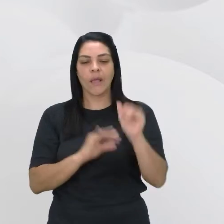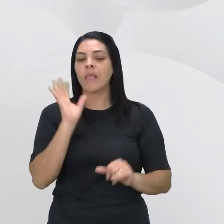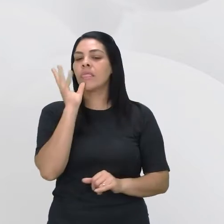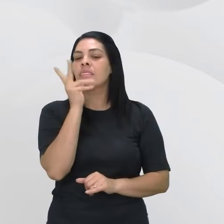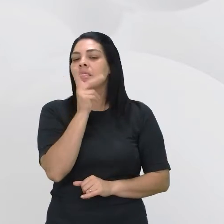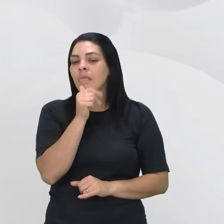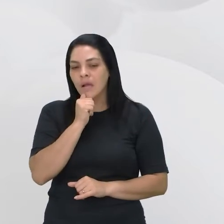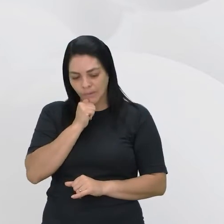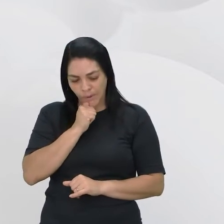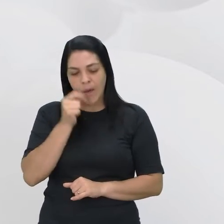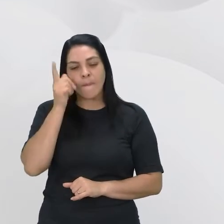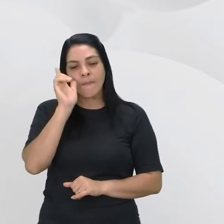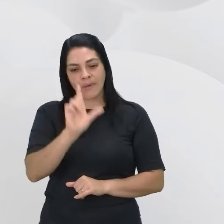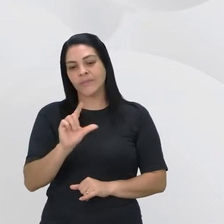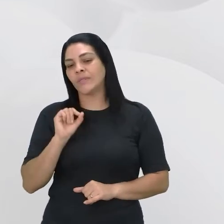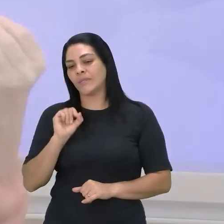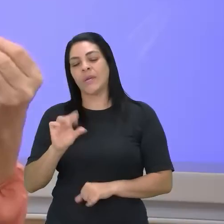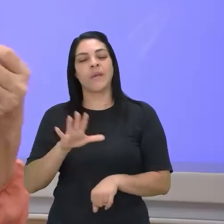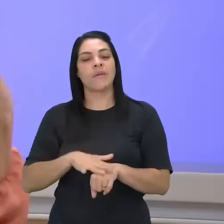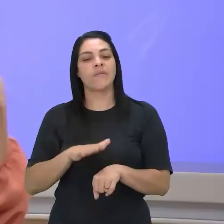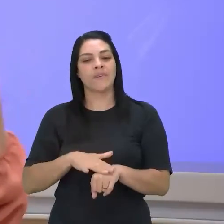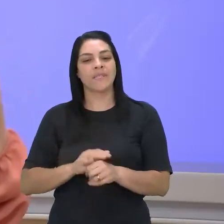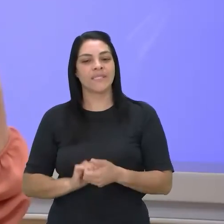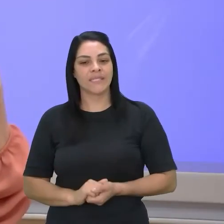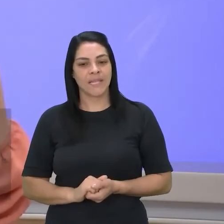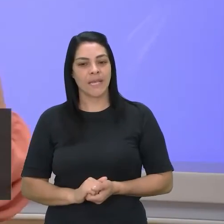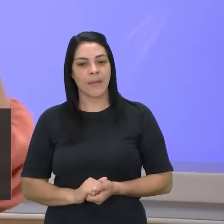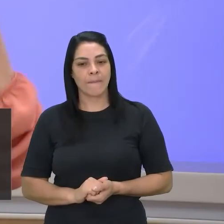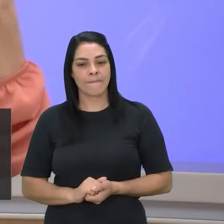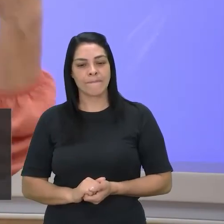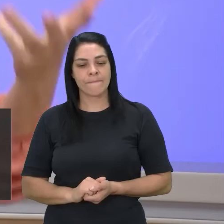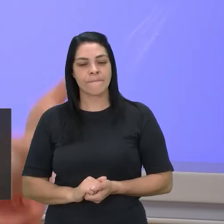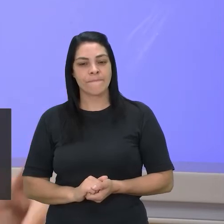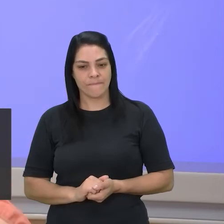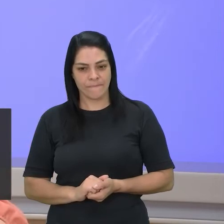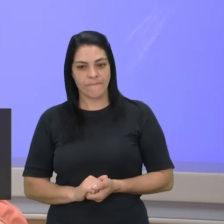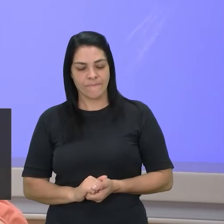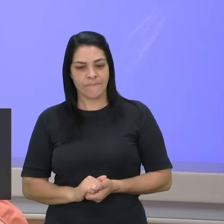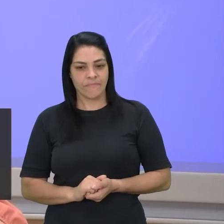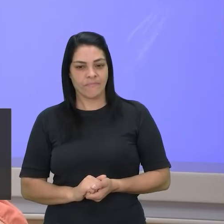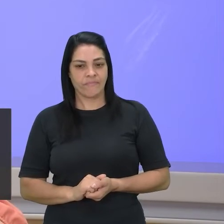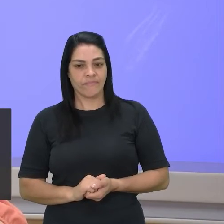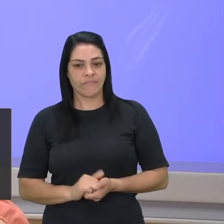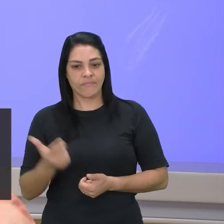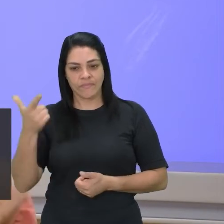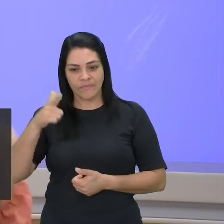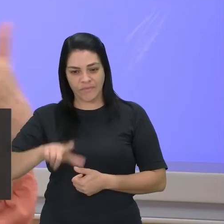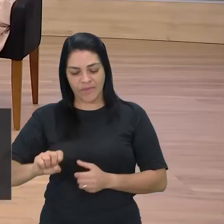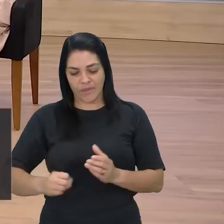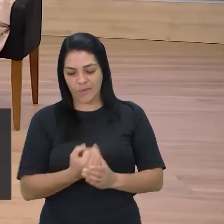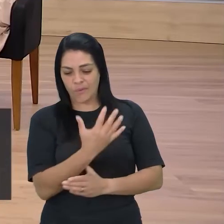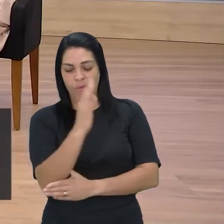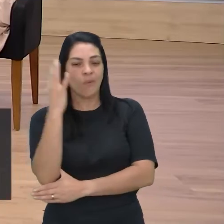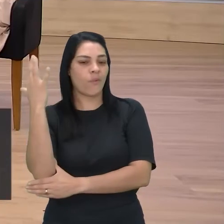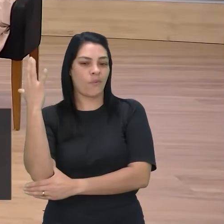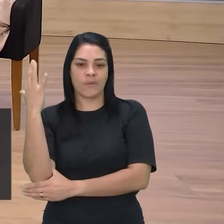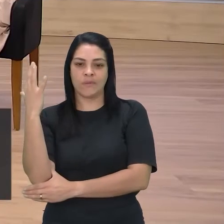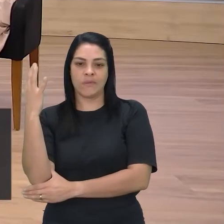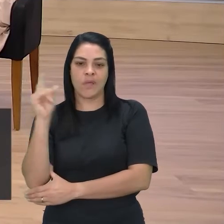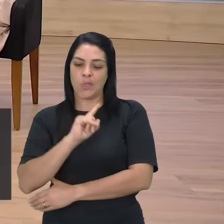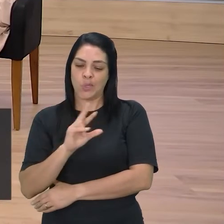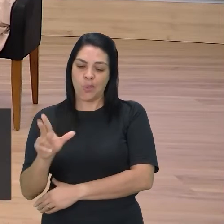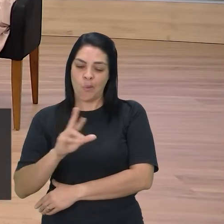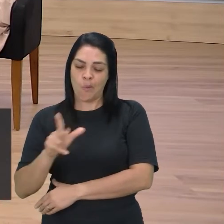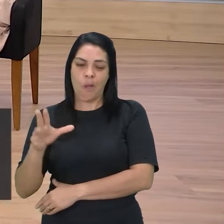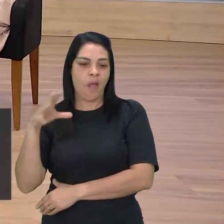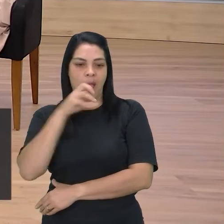para ela conseguir fazer esse reflorestamento. Que não é assim de uma hora para outra. É